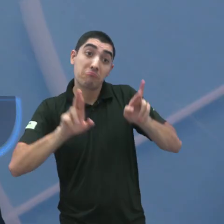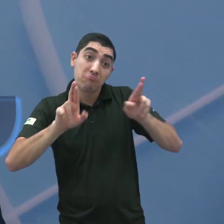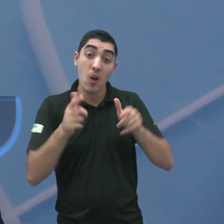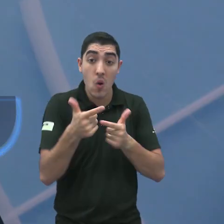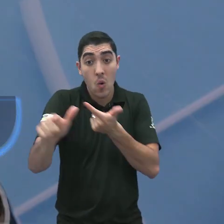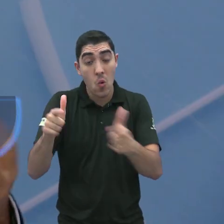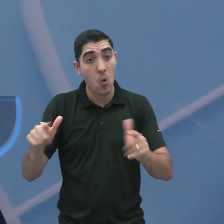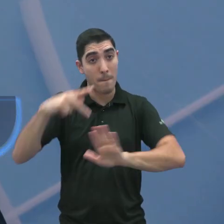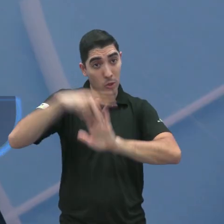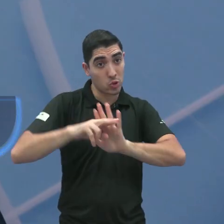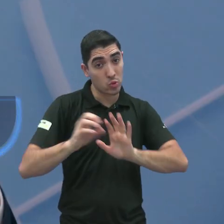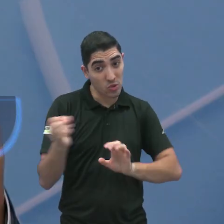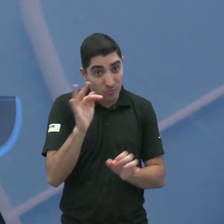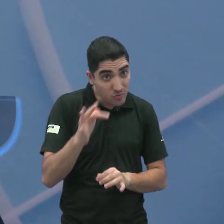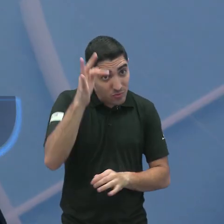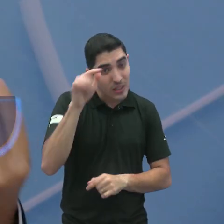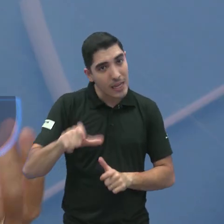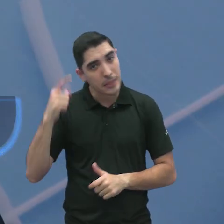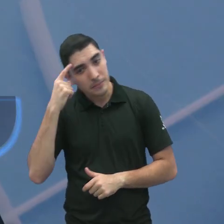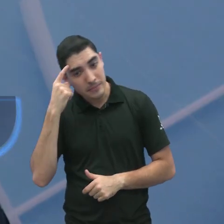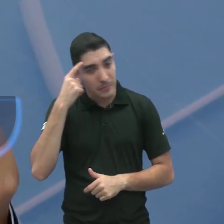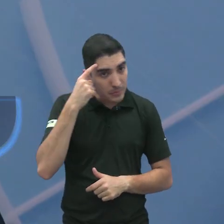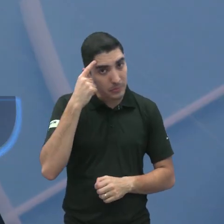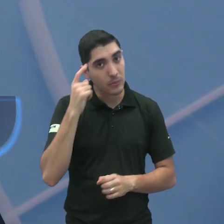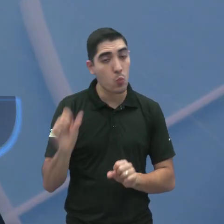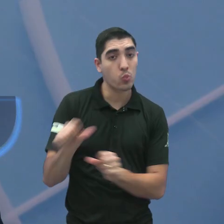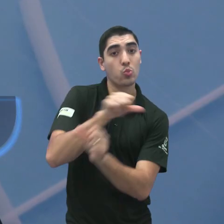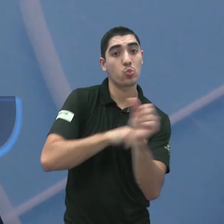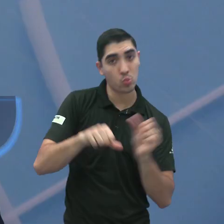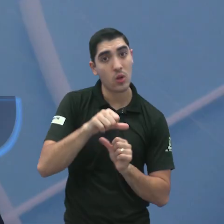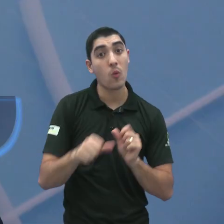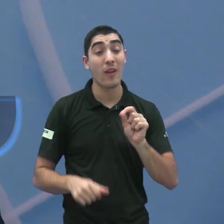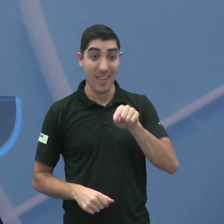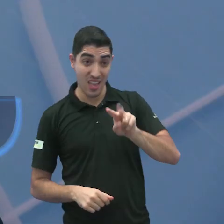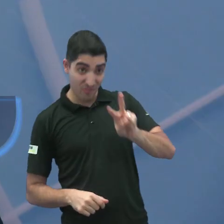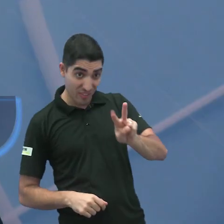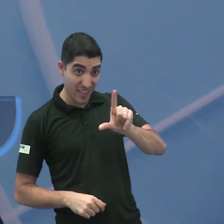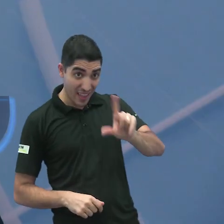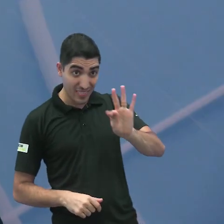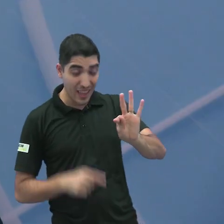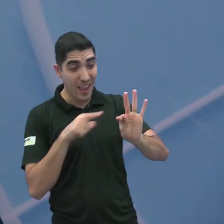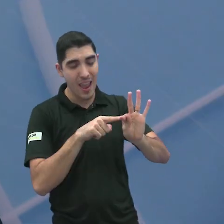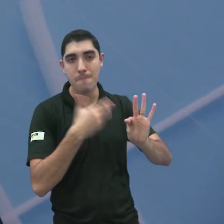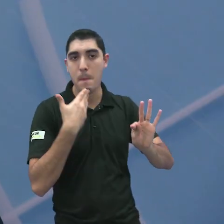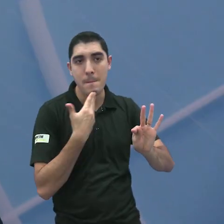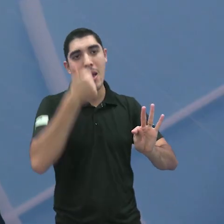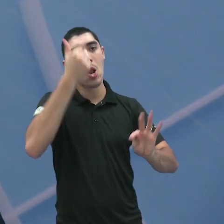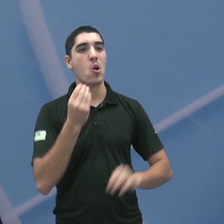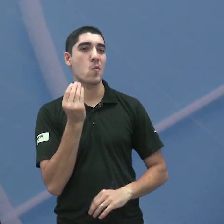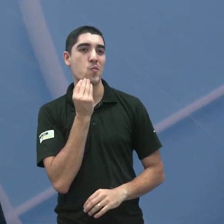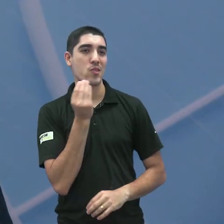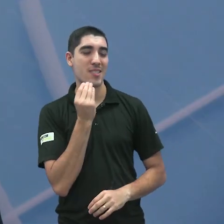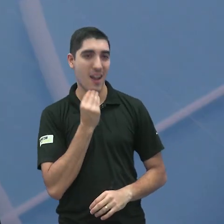novos projetos, os governantes comecem a pensar a longo prazo, né? Entender que o VLT seria o melhor modal